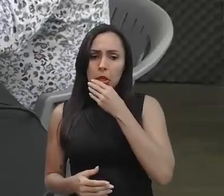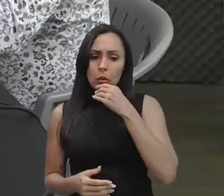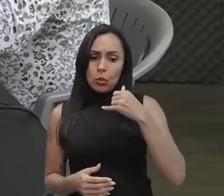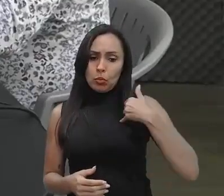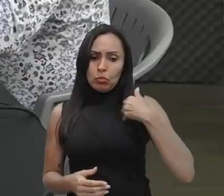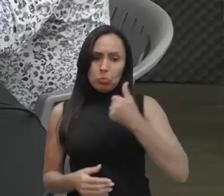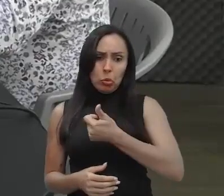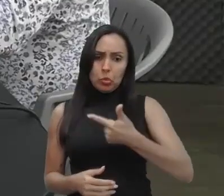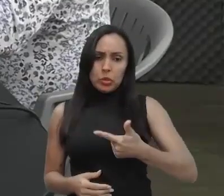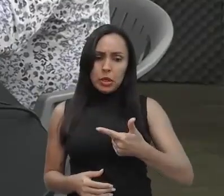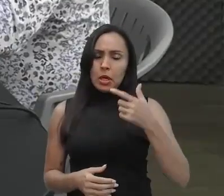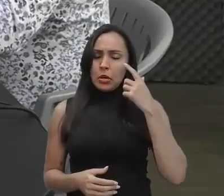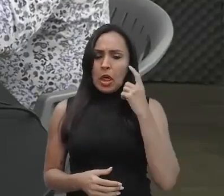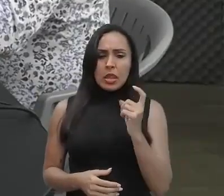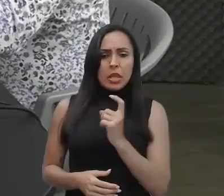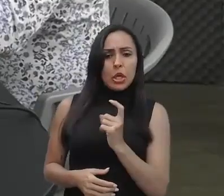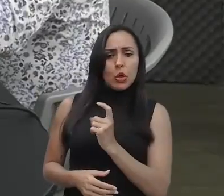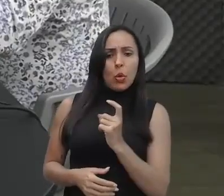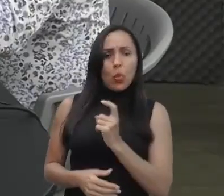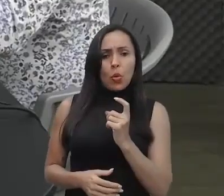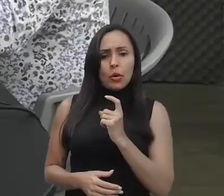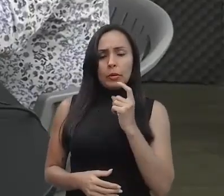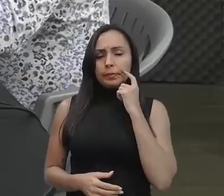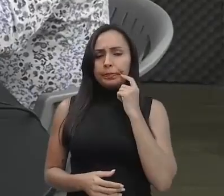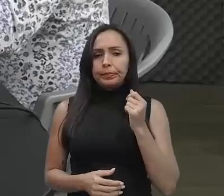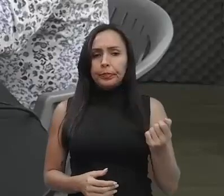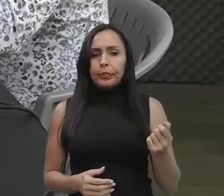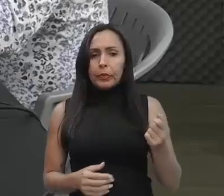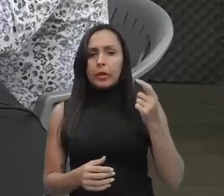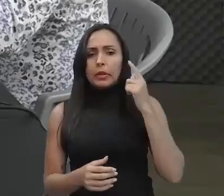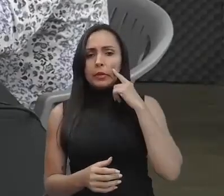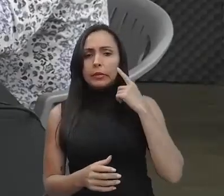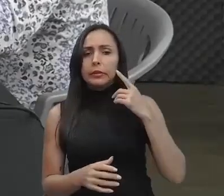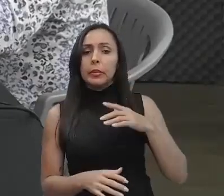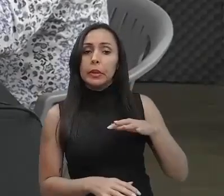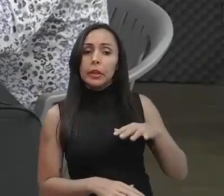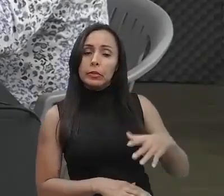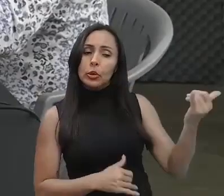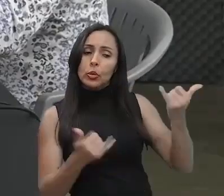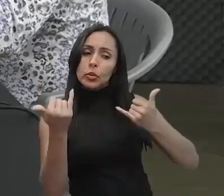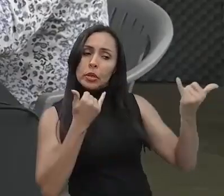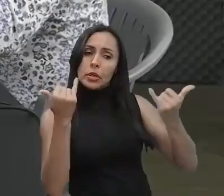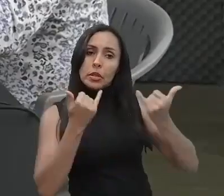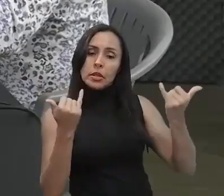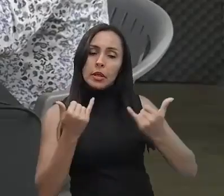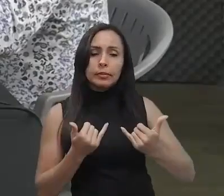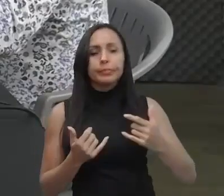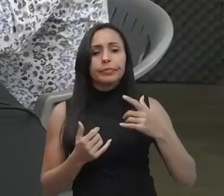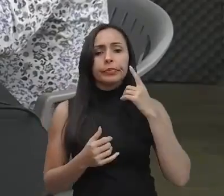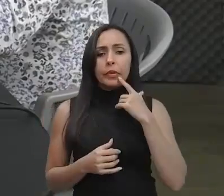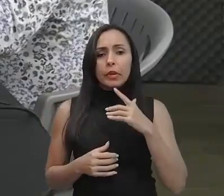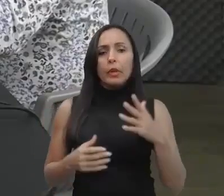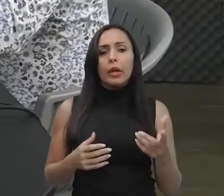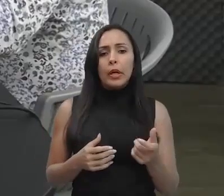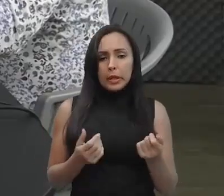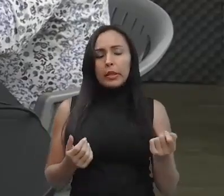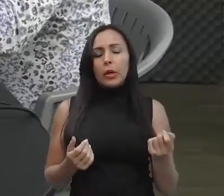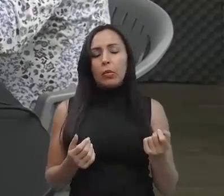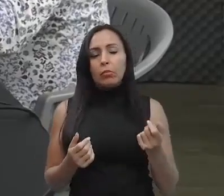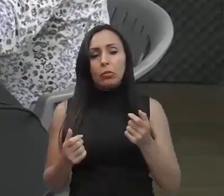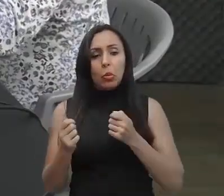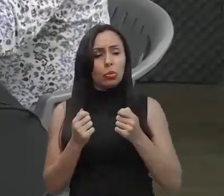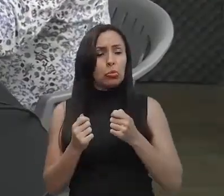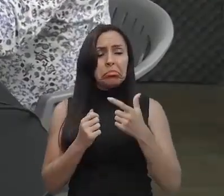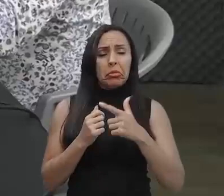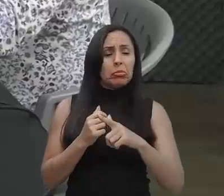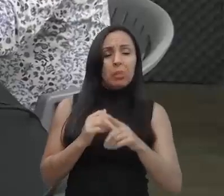em tiktok produzindo conteúdo ele também tá consumindo notícia ali então assim todo mundo já perdeu o controle disso sabe agora quero fazer